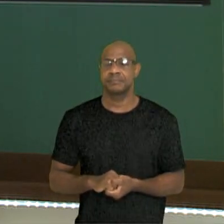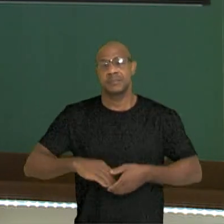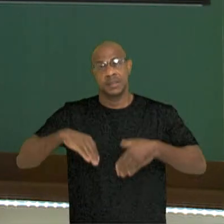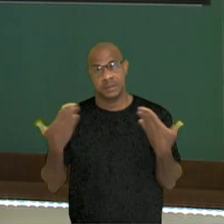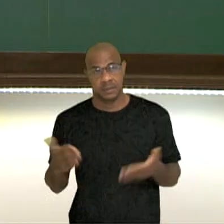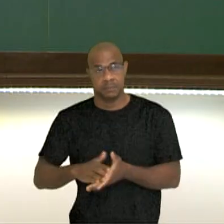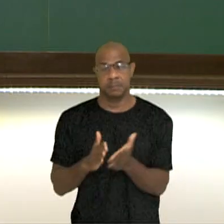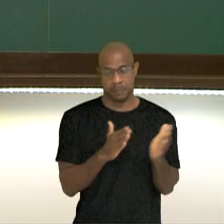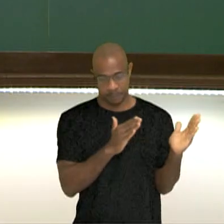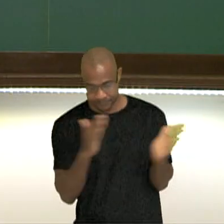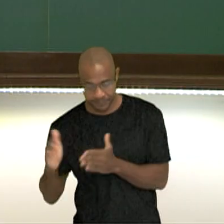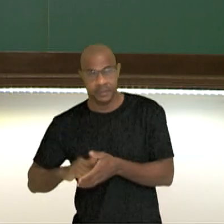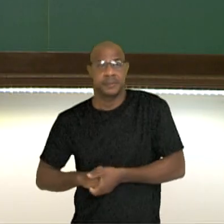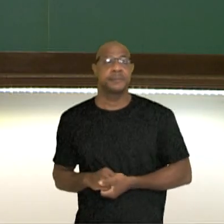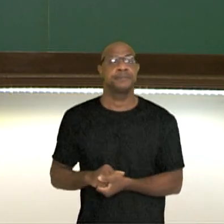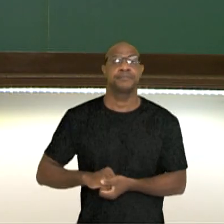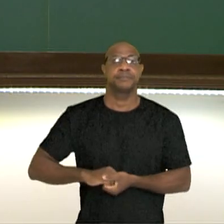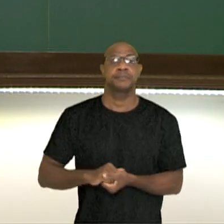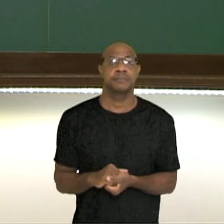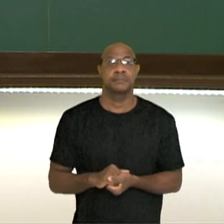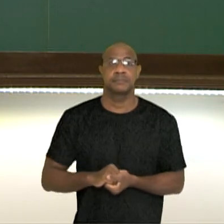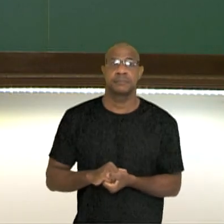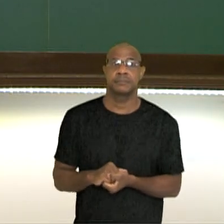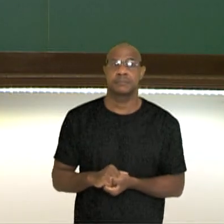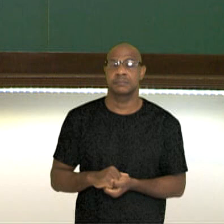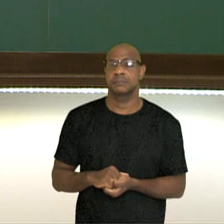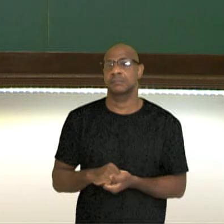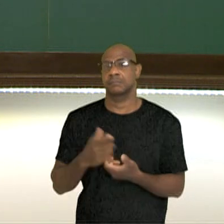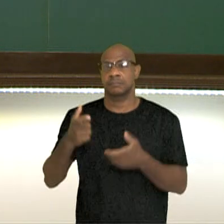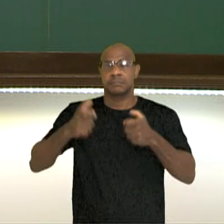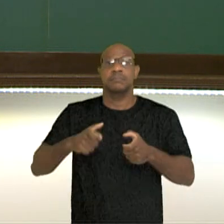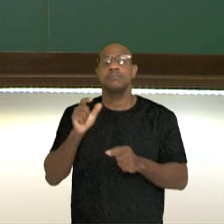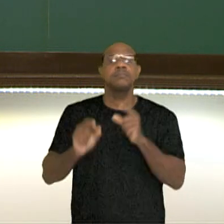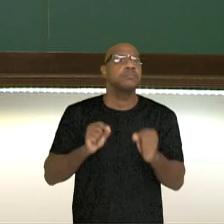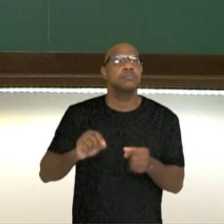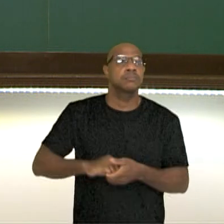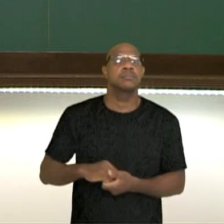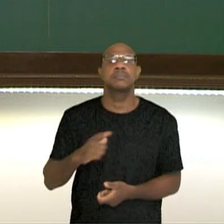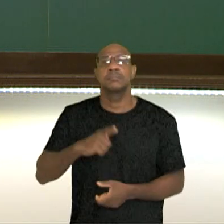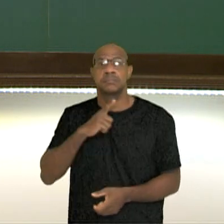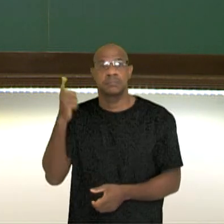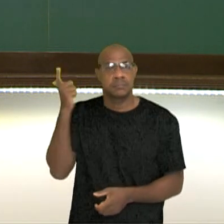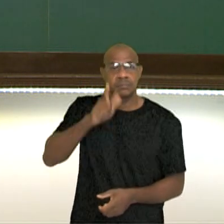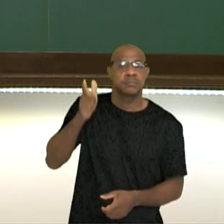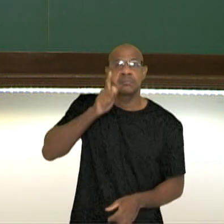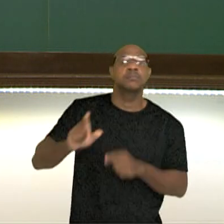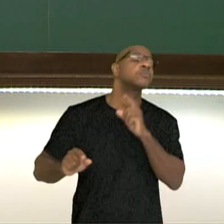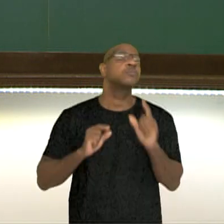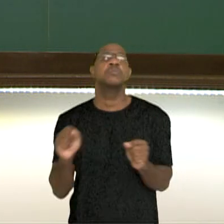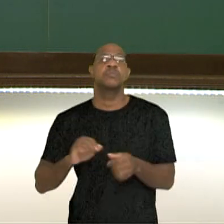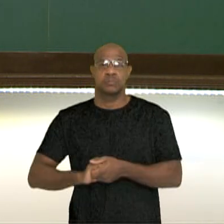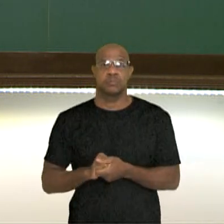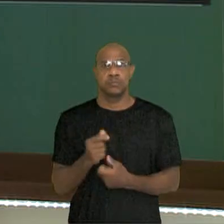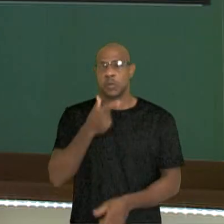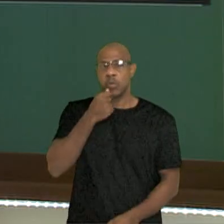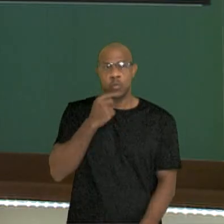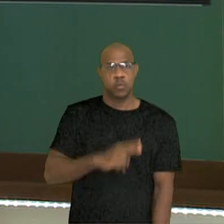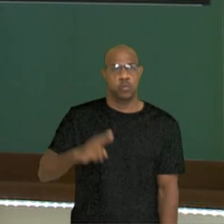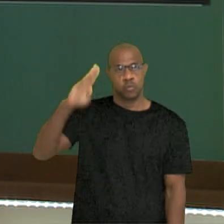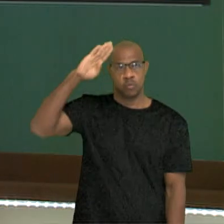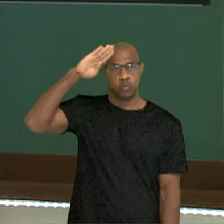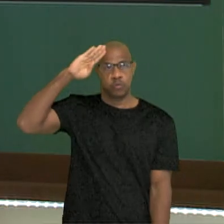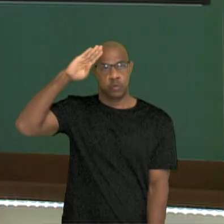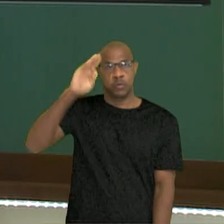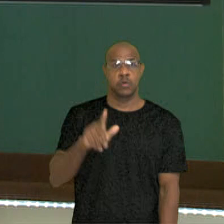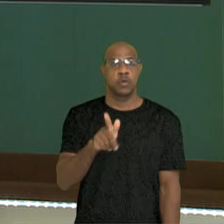Então, dando sequência a esse expansionismo territorial, eles vão conquistar a Gália sob o comando de um general. Lembrem-se